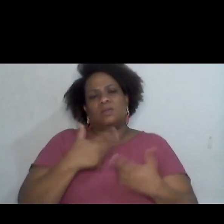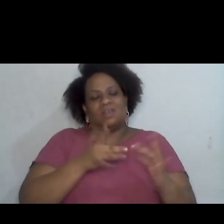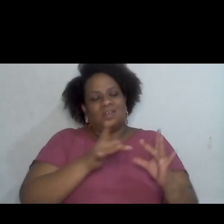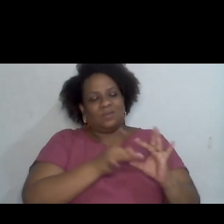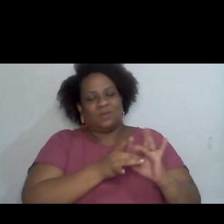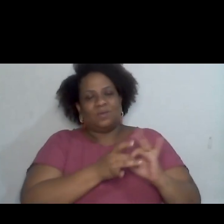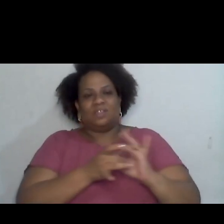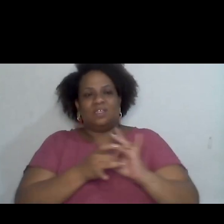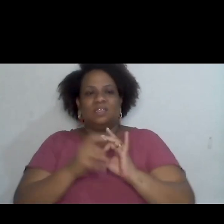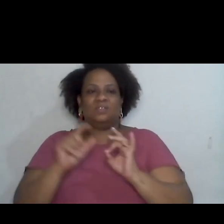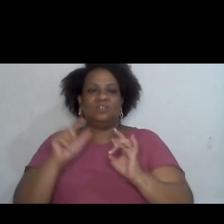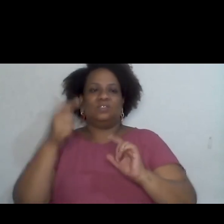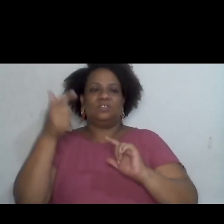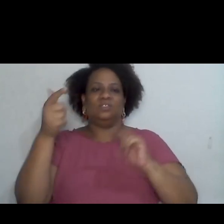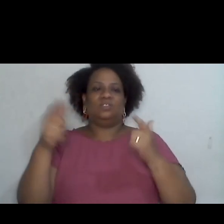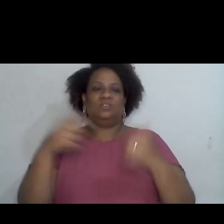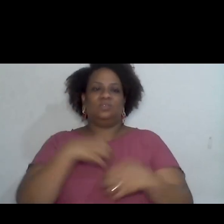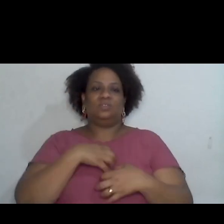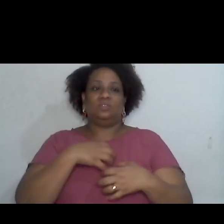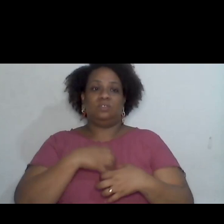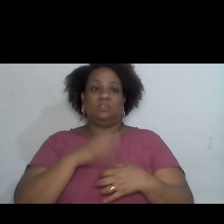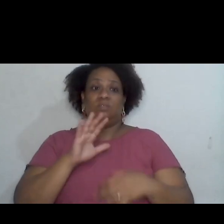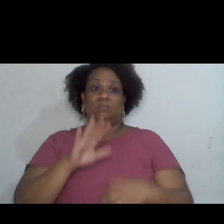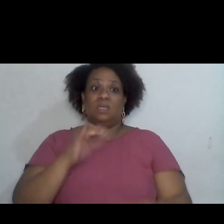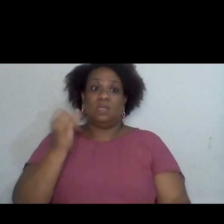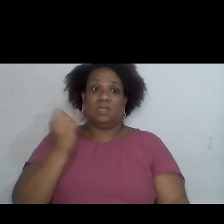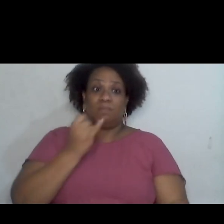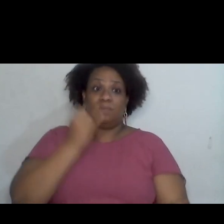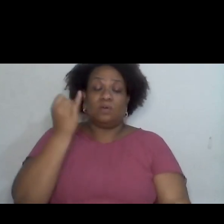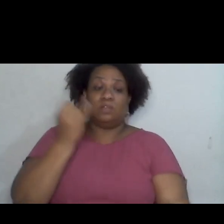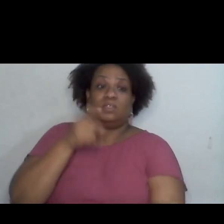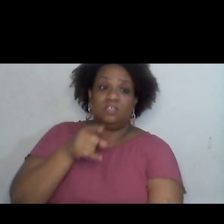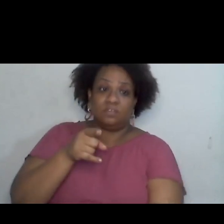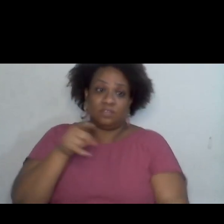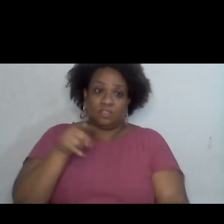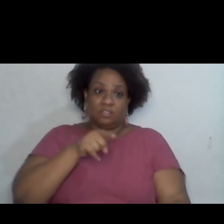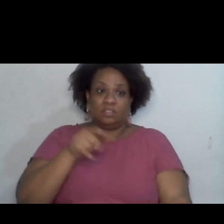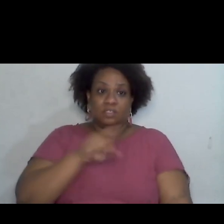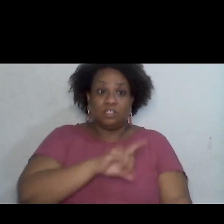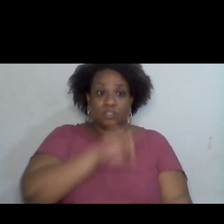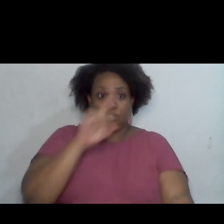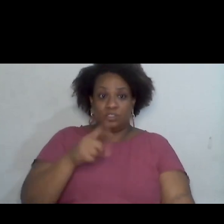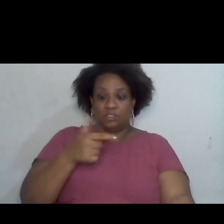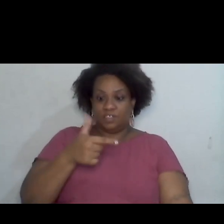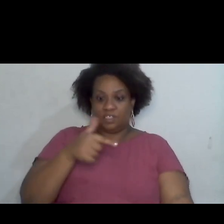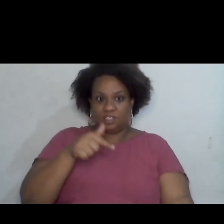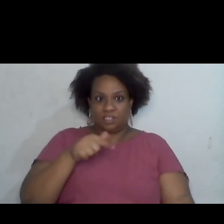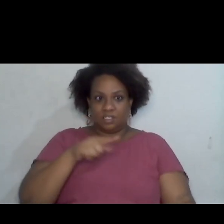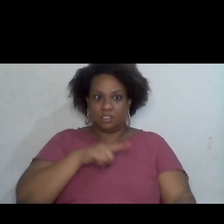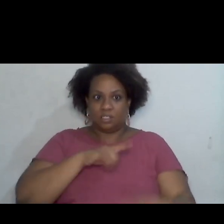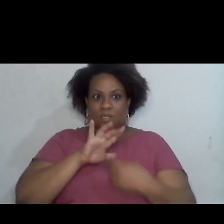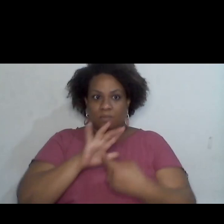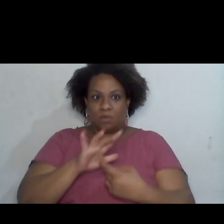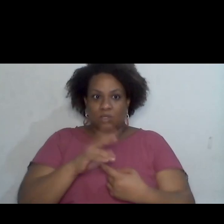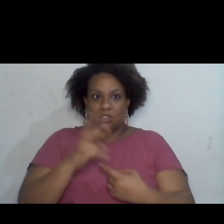formas, mas é importante também a presença de vocês. A gente vai ter, no dia 27, a mostra, são duas sessões, né, Gabi?